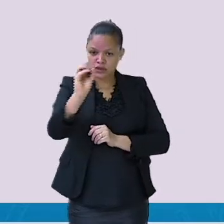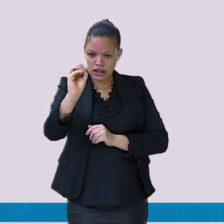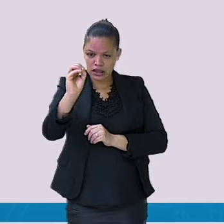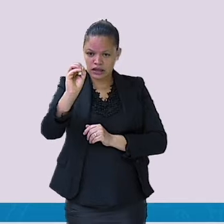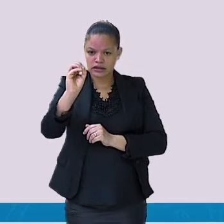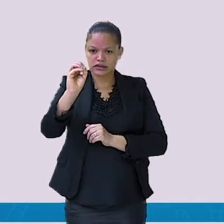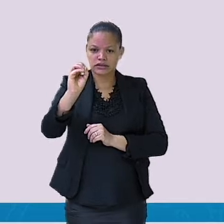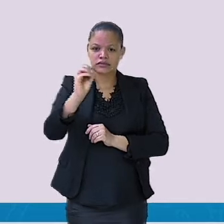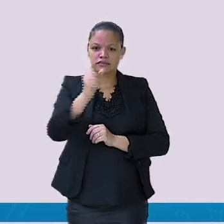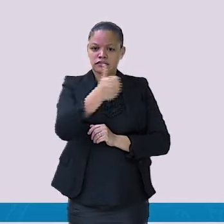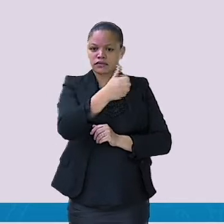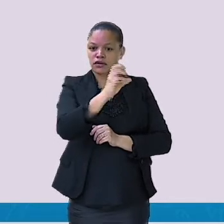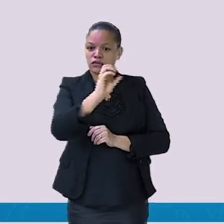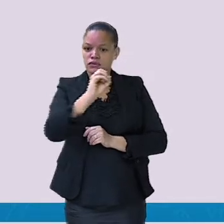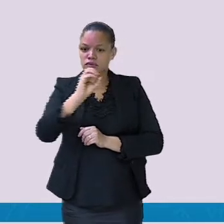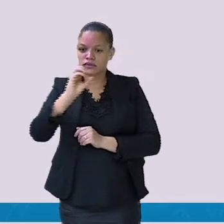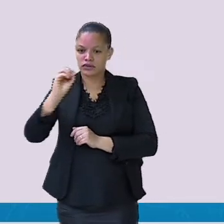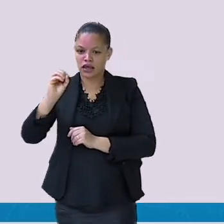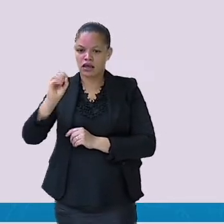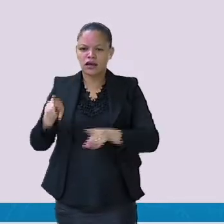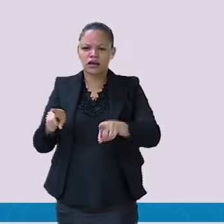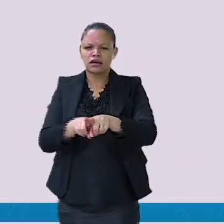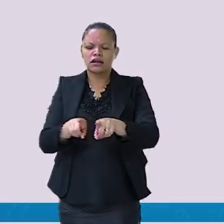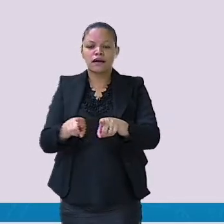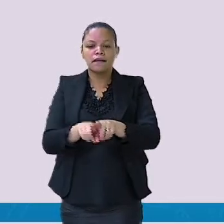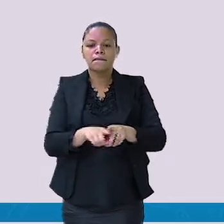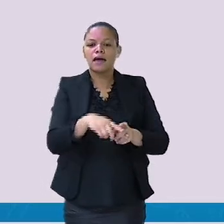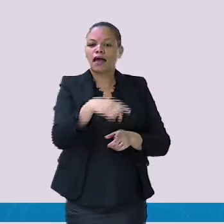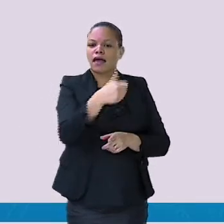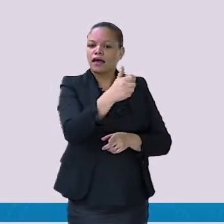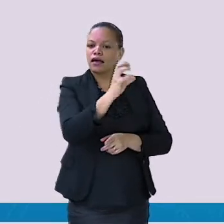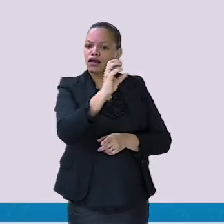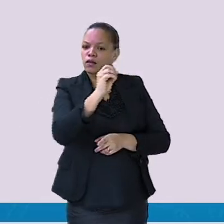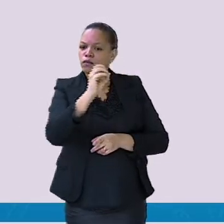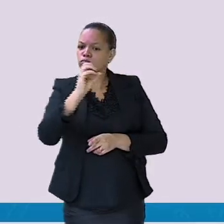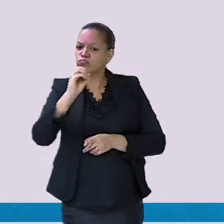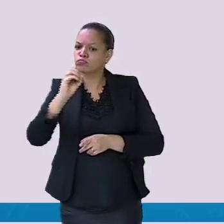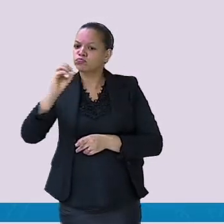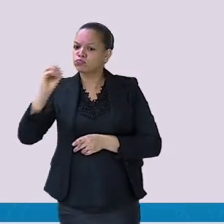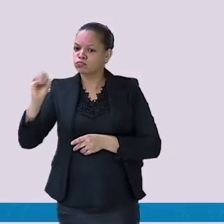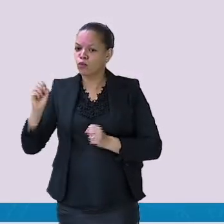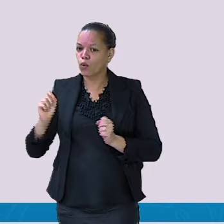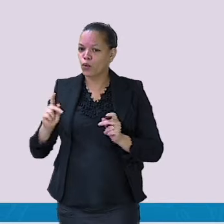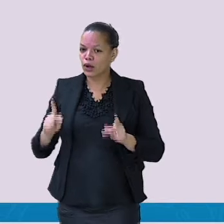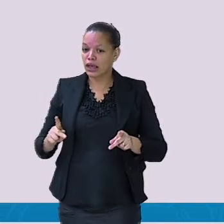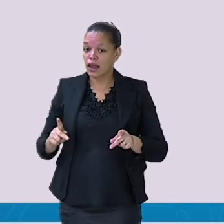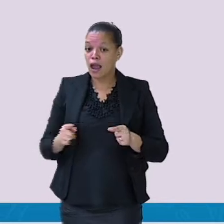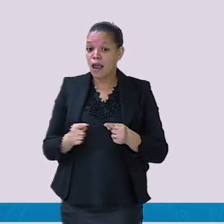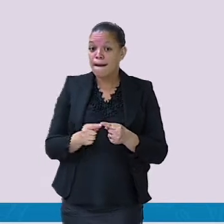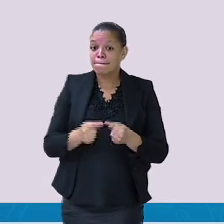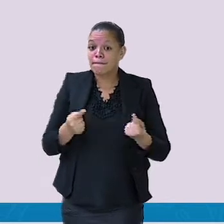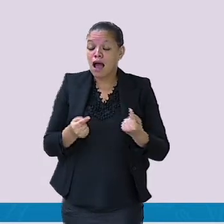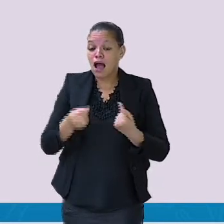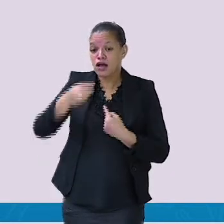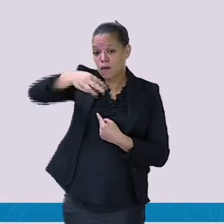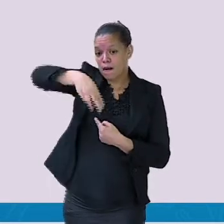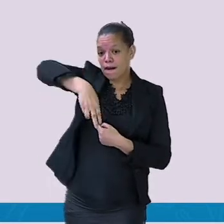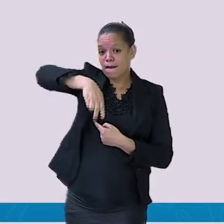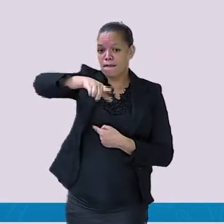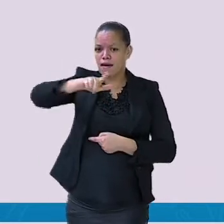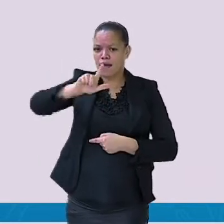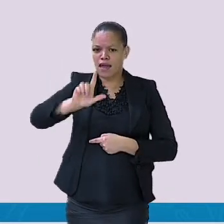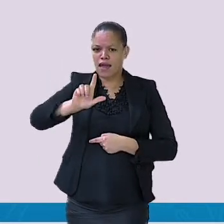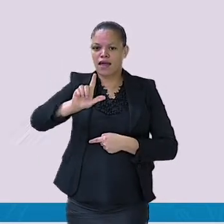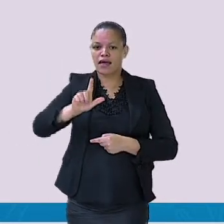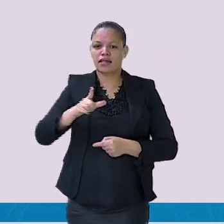Quantos zeros nós temos no 1000? 3, não é? Então, andei 3 aqui, a partir do 1, 2, 3, e coloquei a